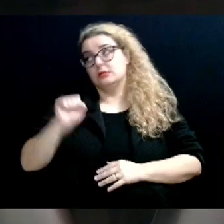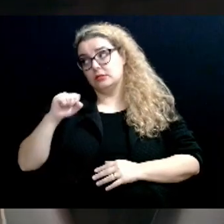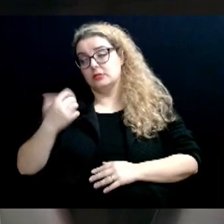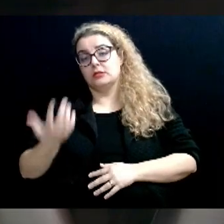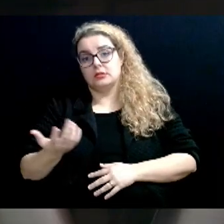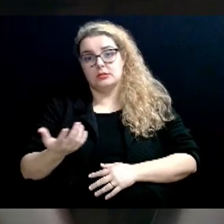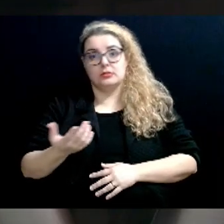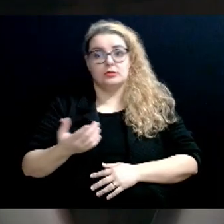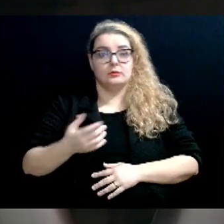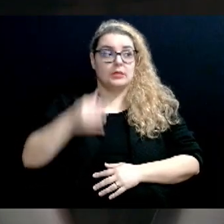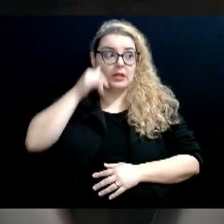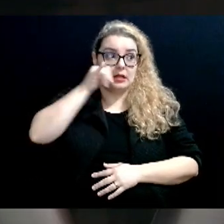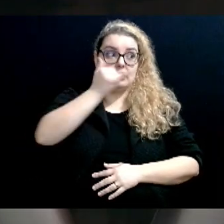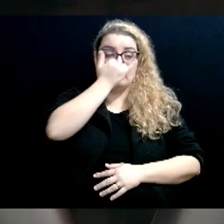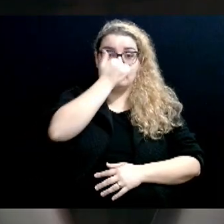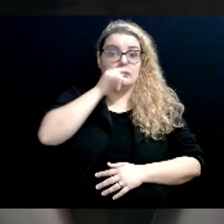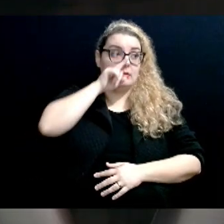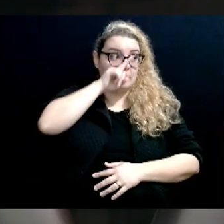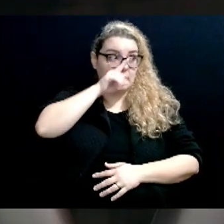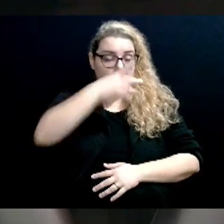a memória, ela não é